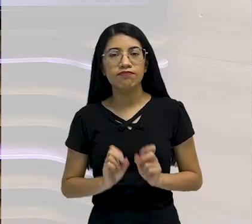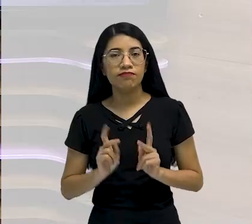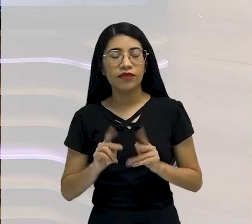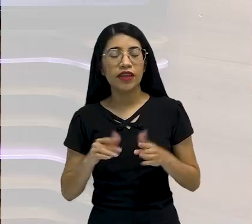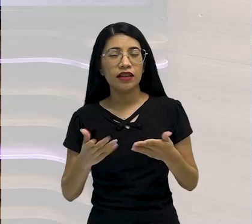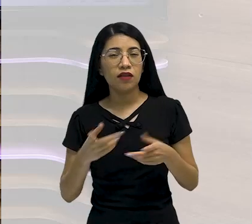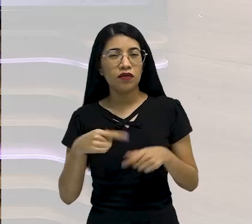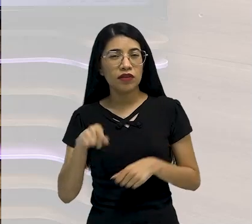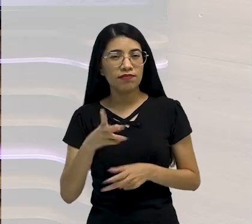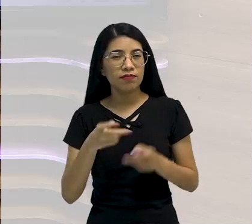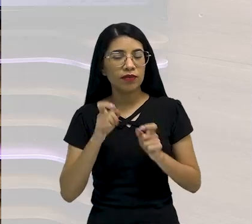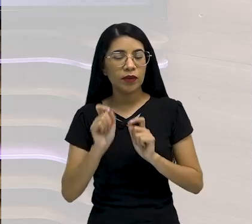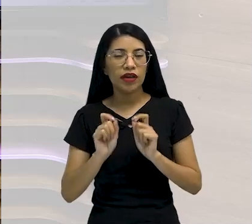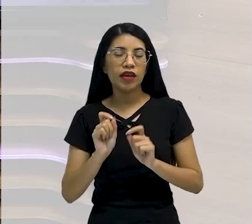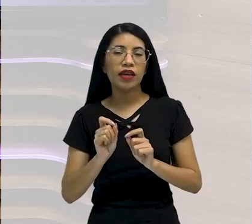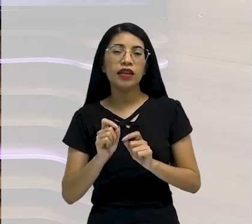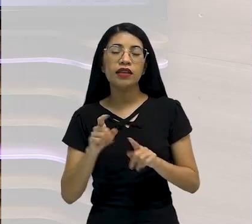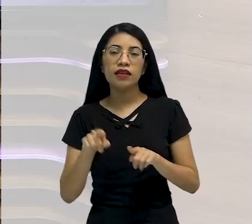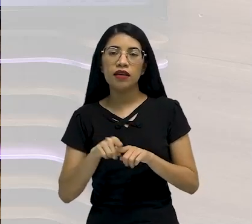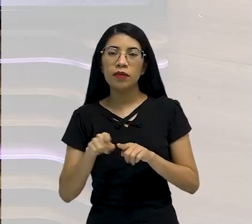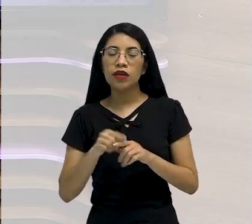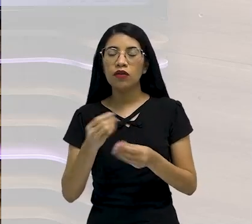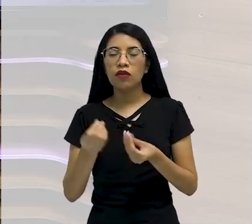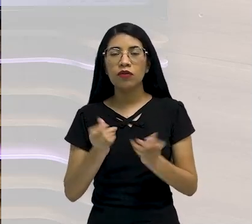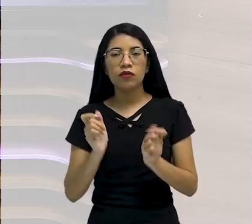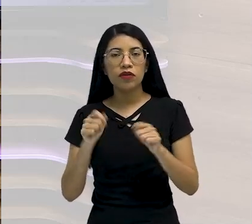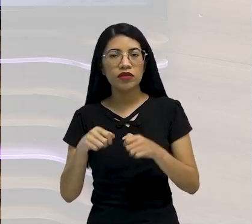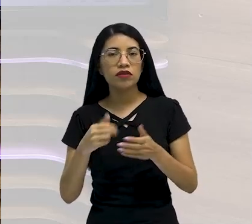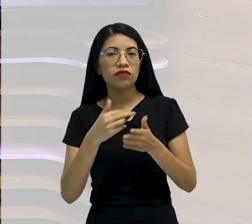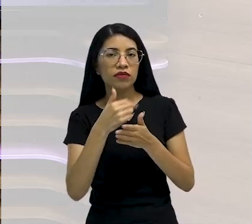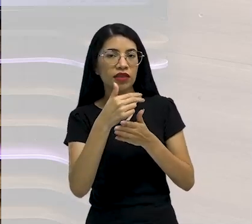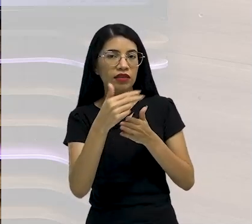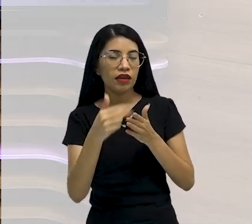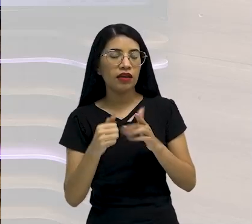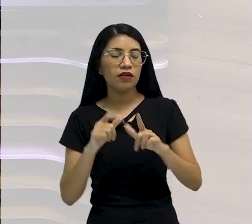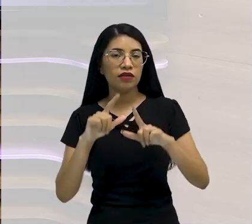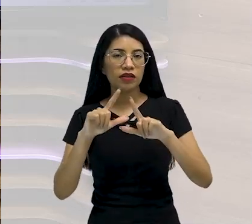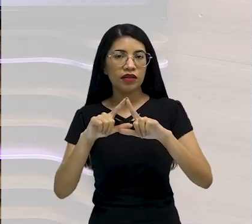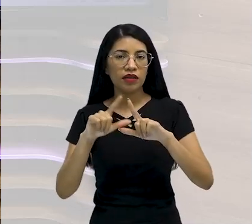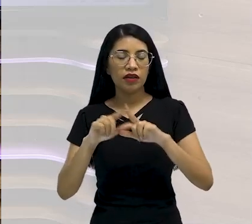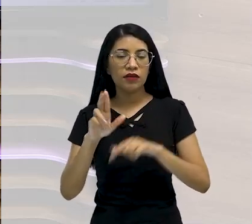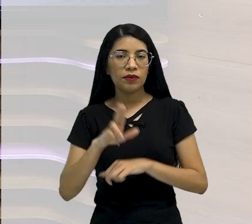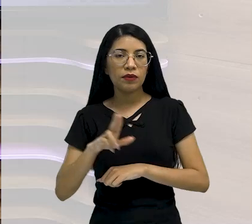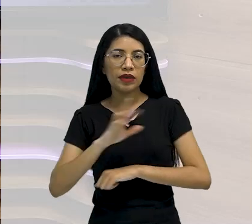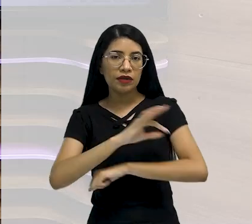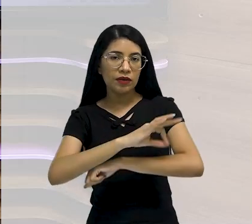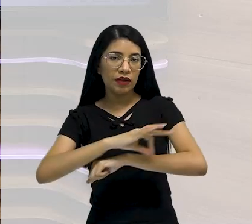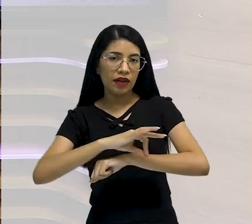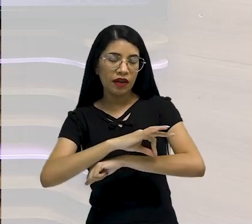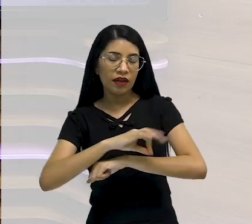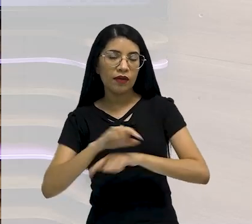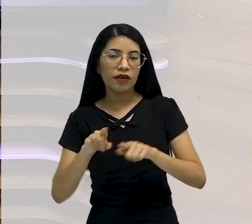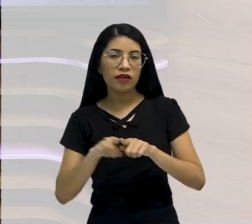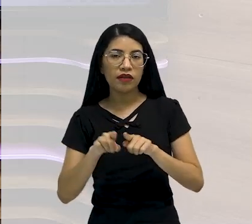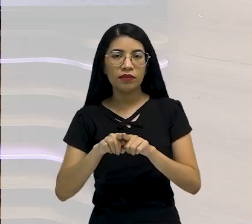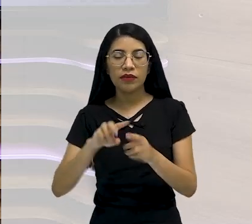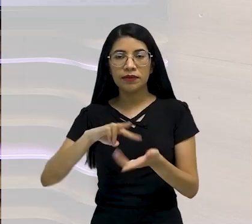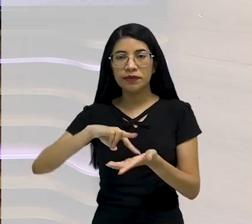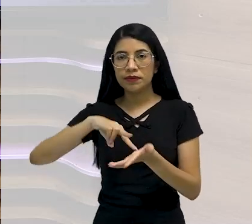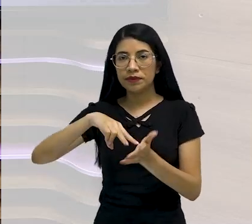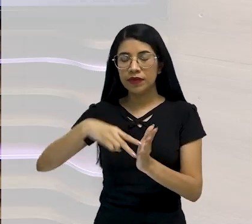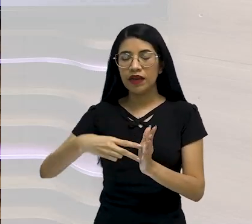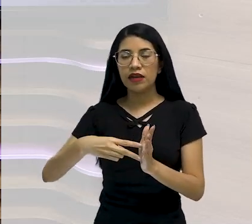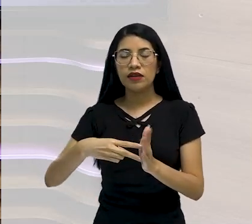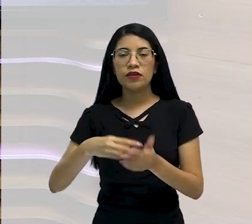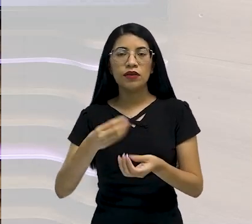Belezinha. Então, vocês verificaram aí uma outra maneira de construir um triângulo utilizando régua e compasso, onde você,